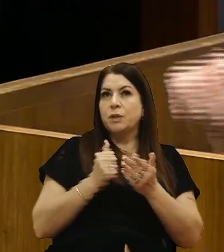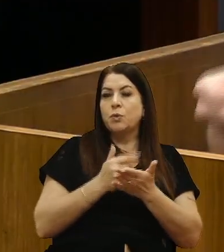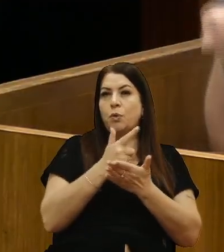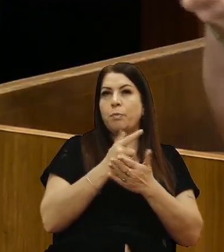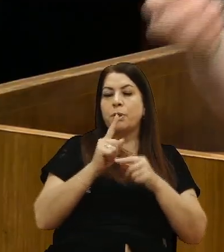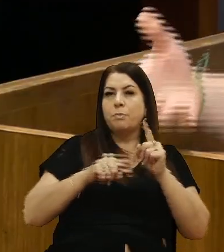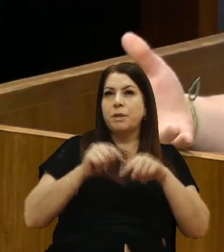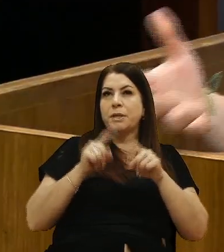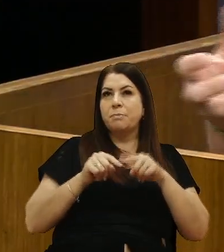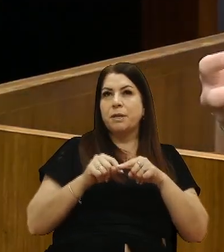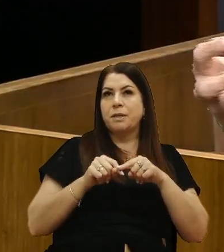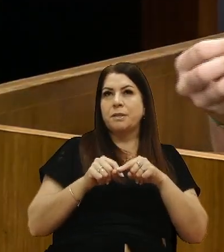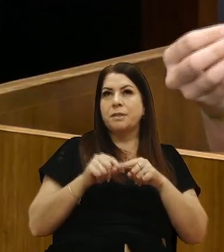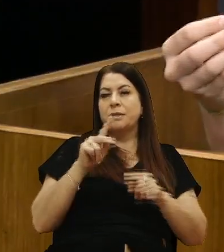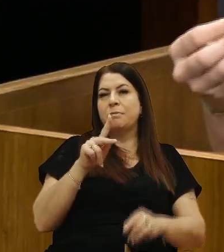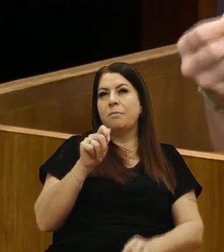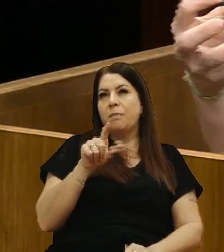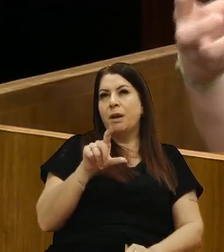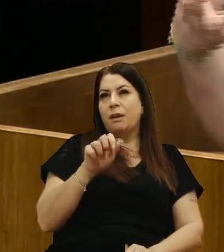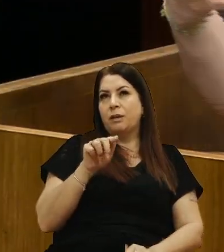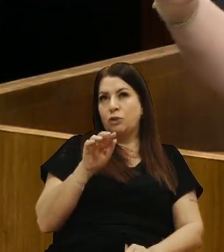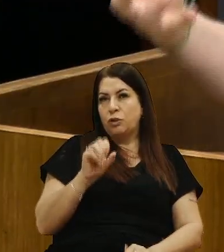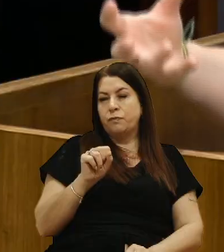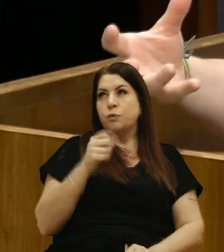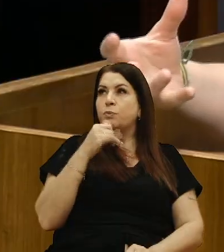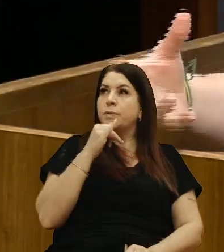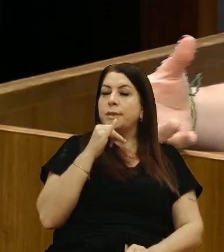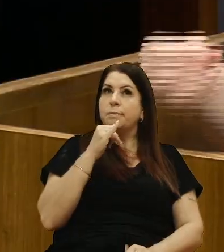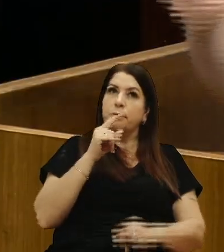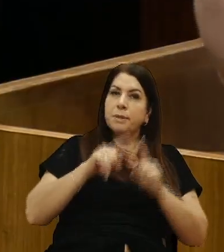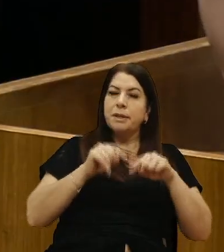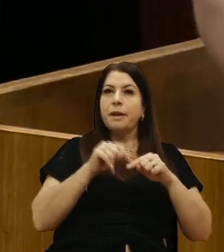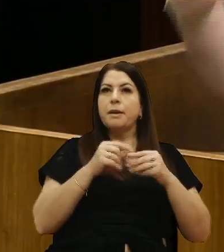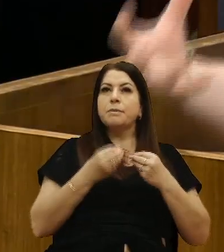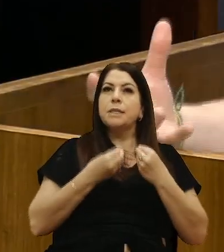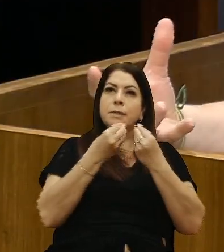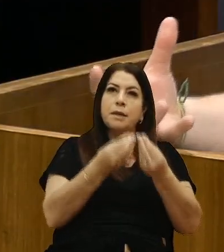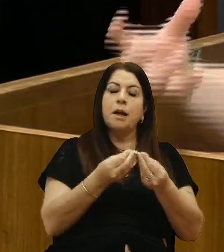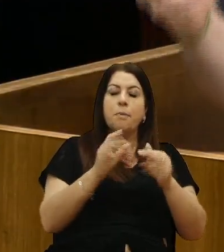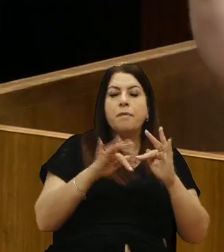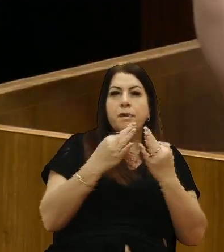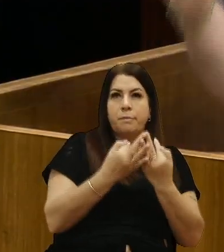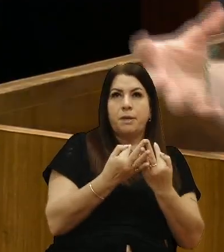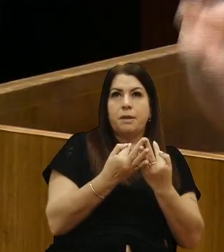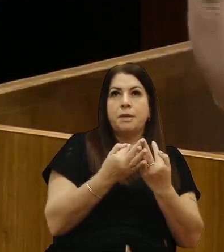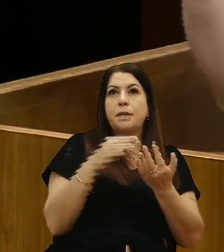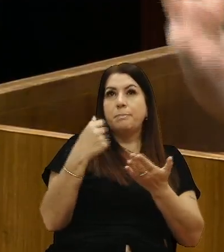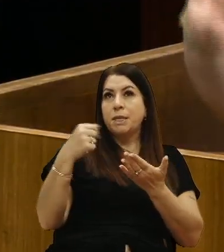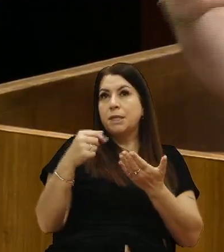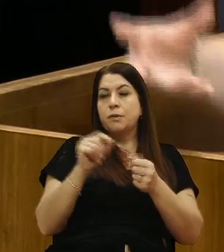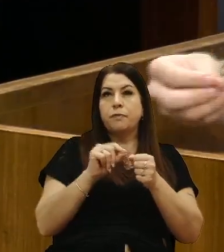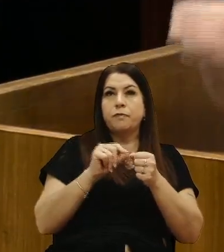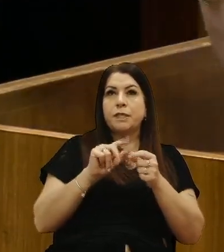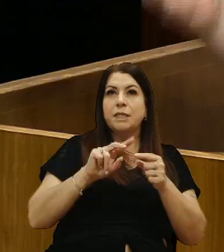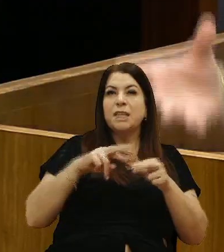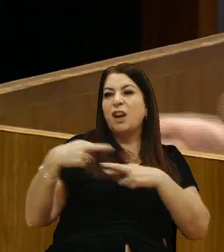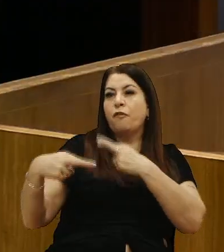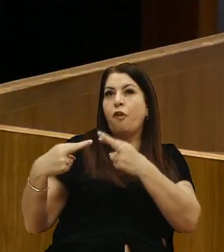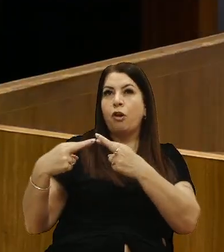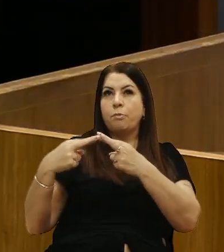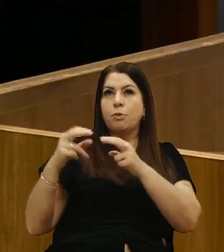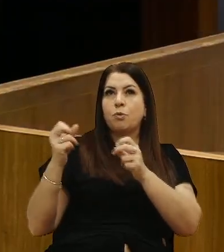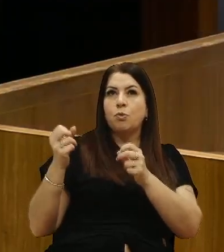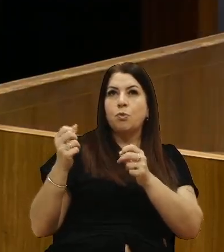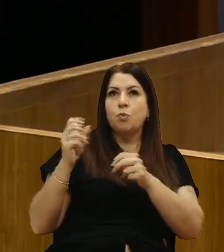de materiais paliativos, que são aqueles materiais que são concedidos para as famílias que precisam fazer reforma ou construir uma